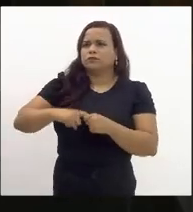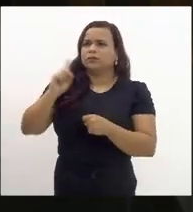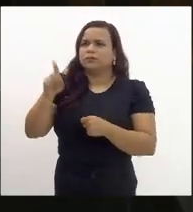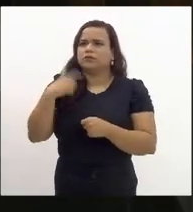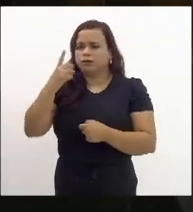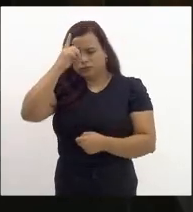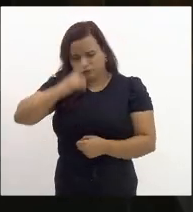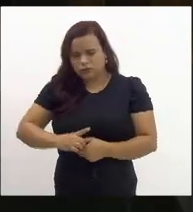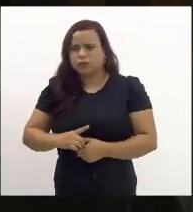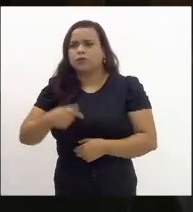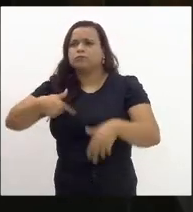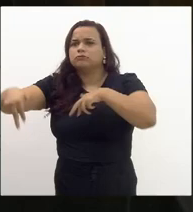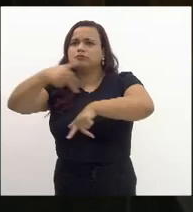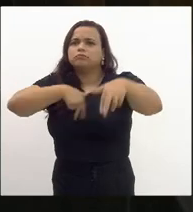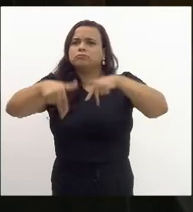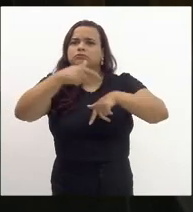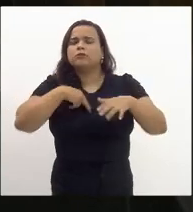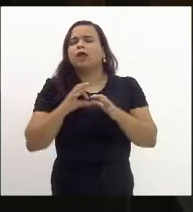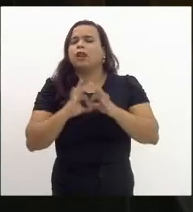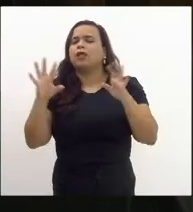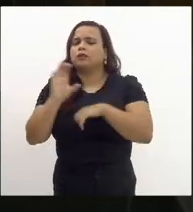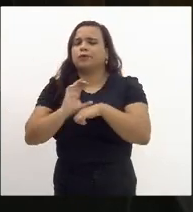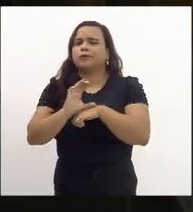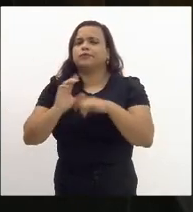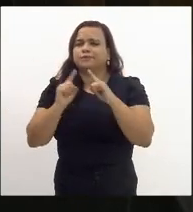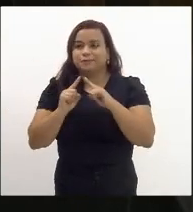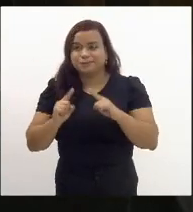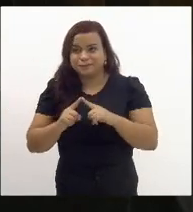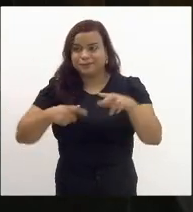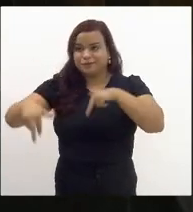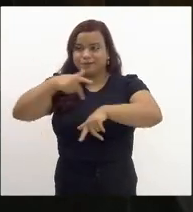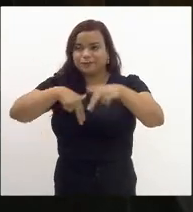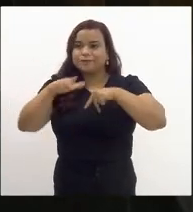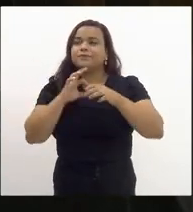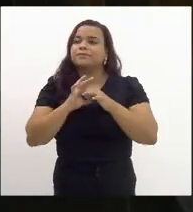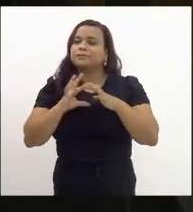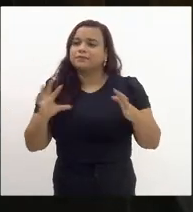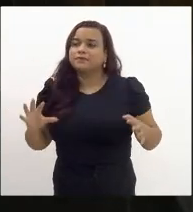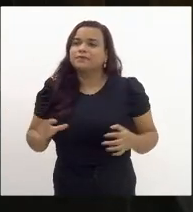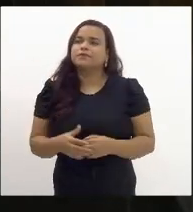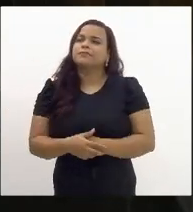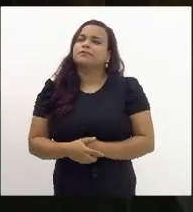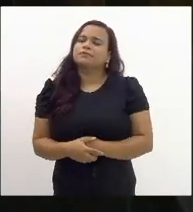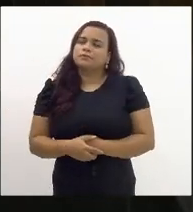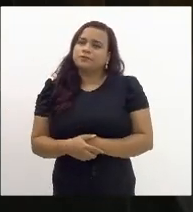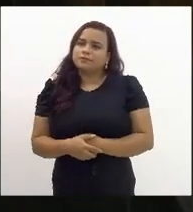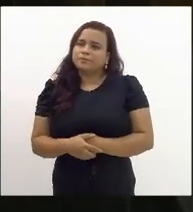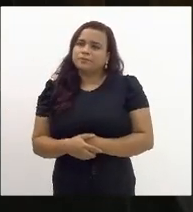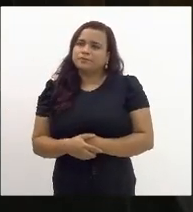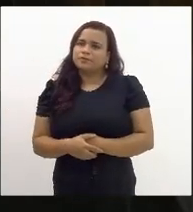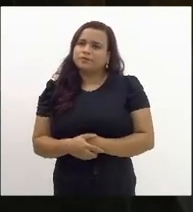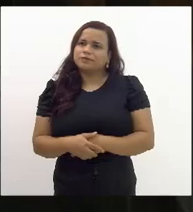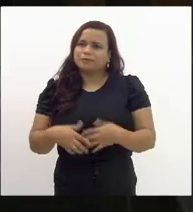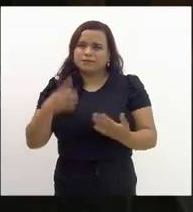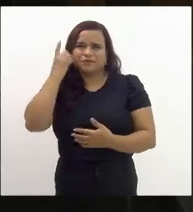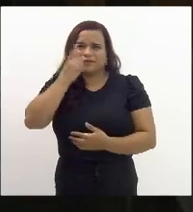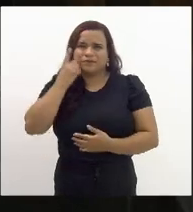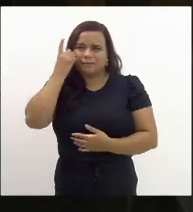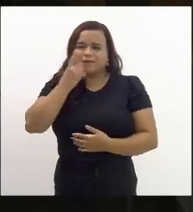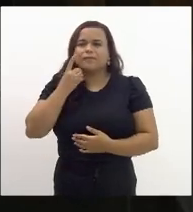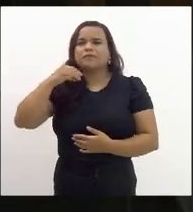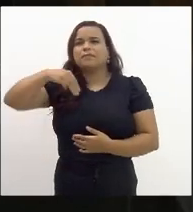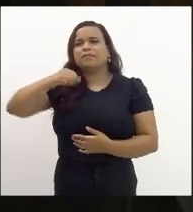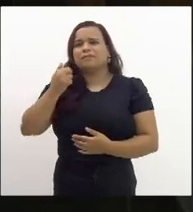sagrado direito, a nossa liberdade constitucional de transitar livremente. Então, o deputado Márcio Gualberto